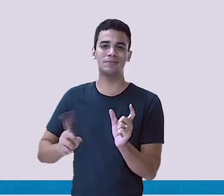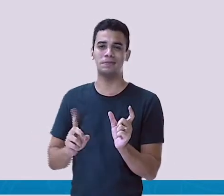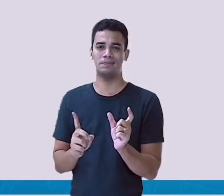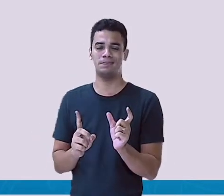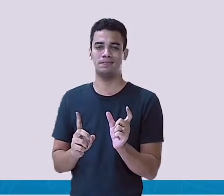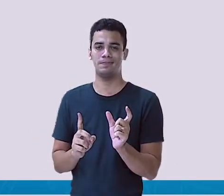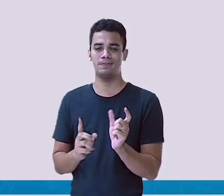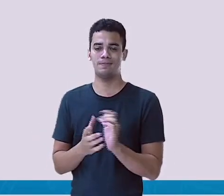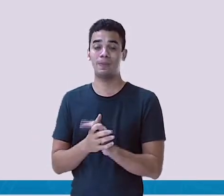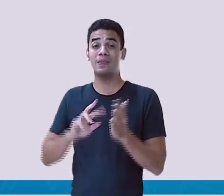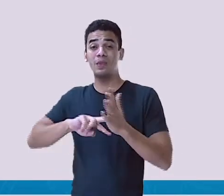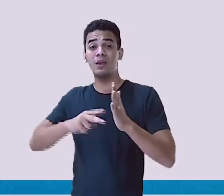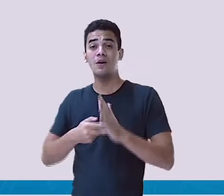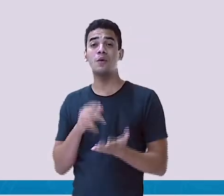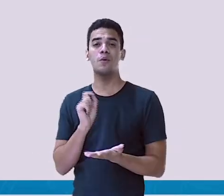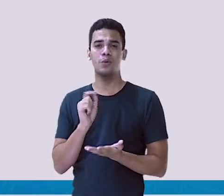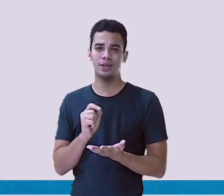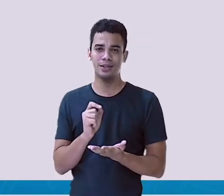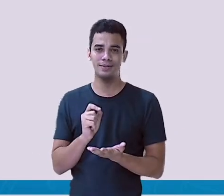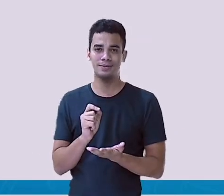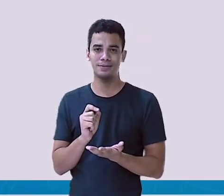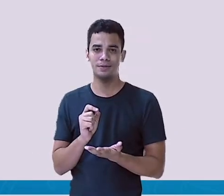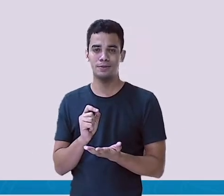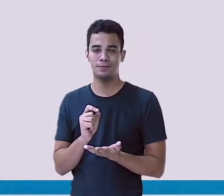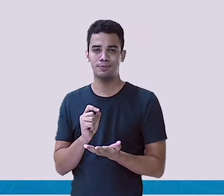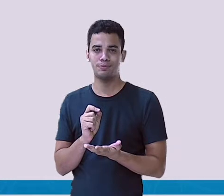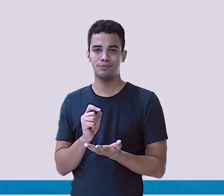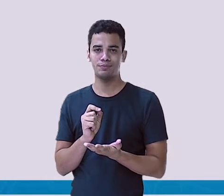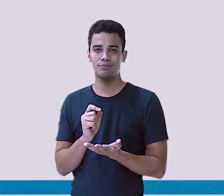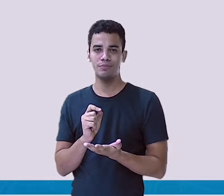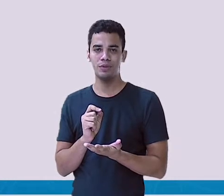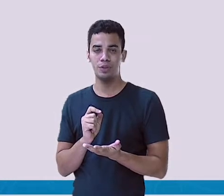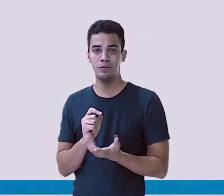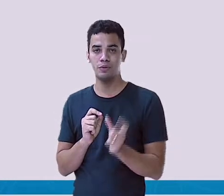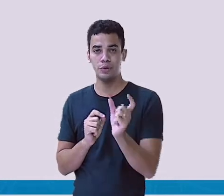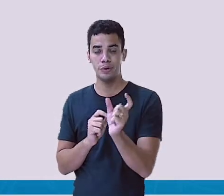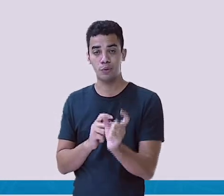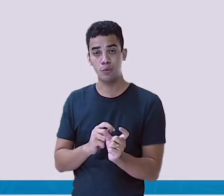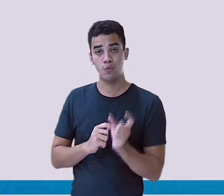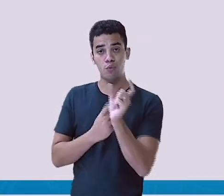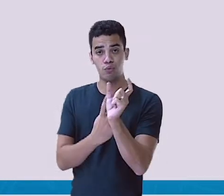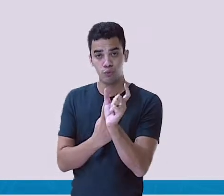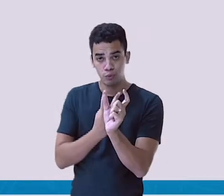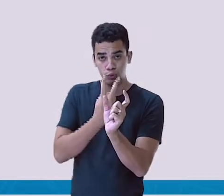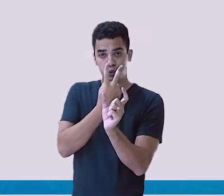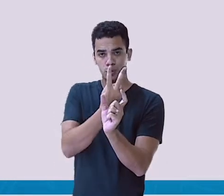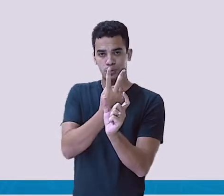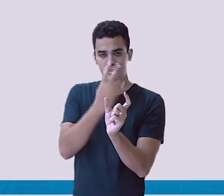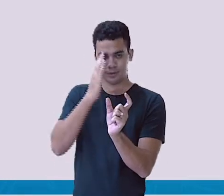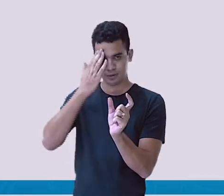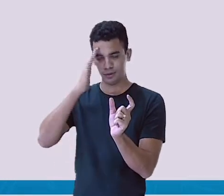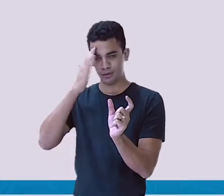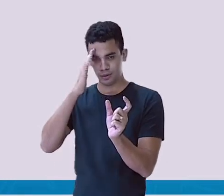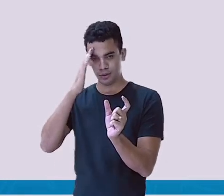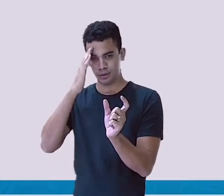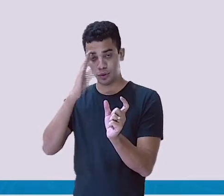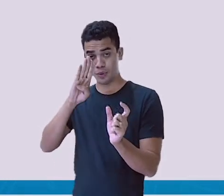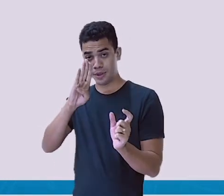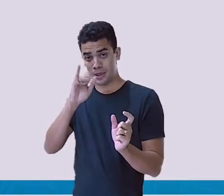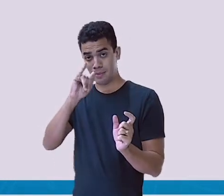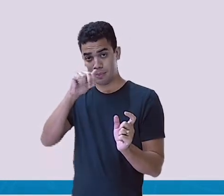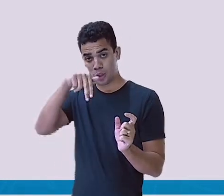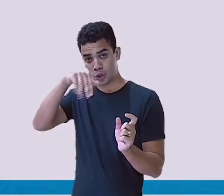quê? É um binômio, porque tem 2 termos, tá? Binômio. Aqui também, é